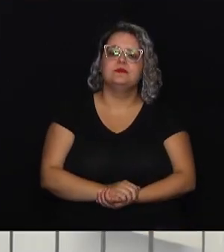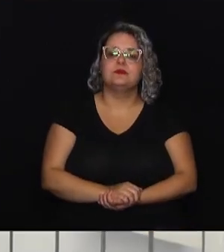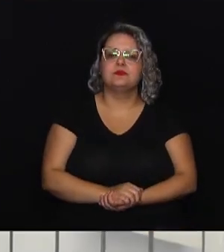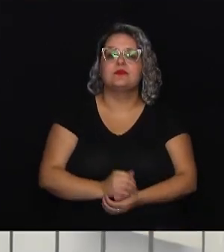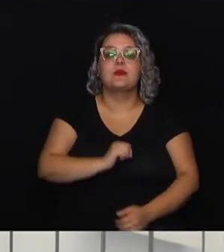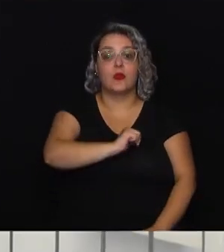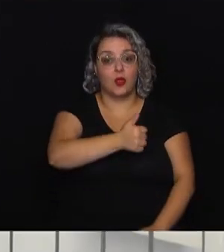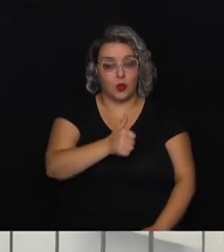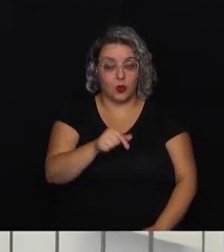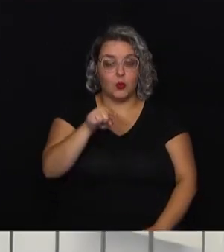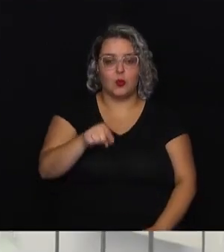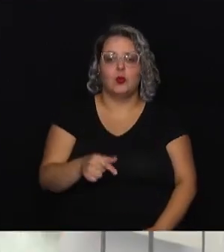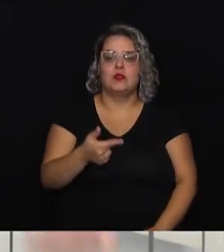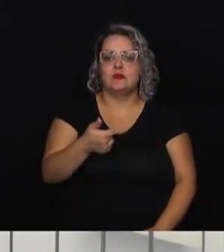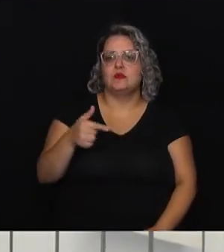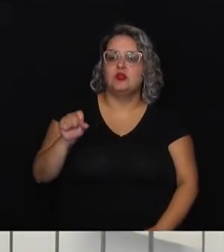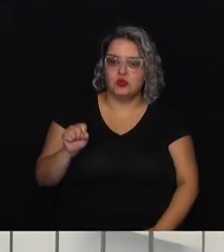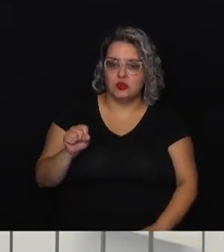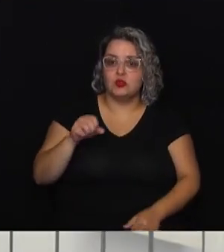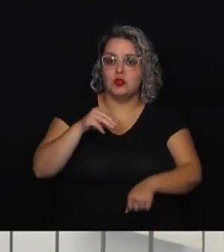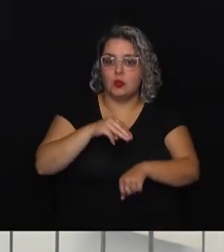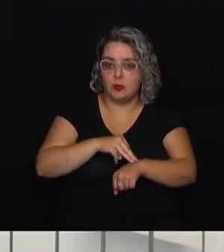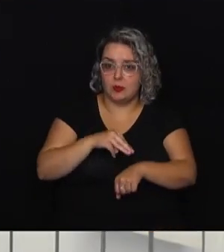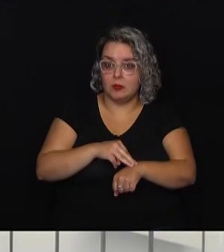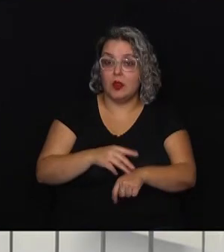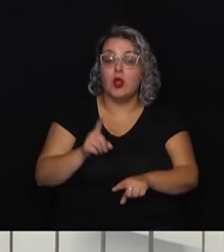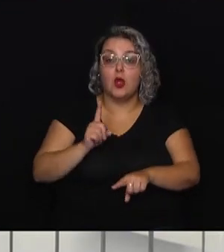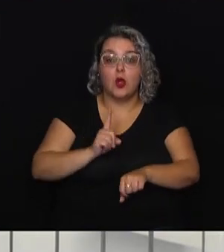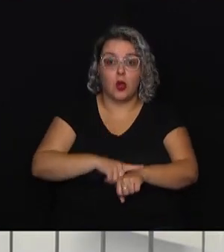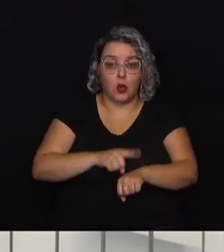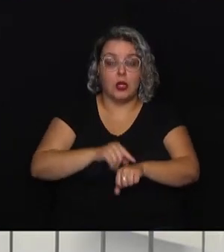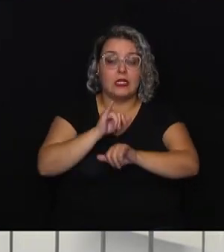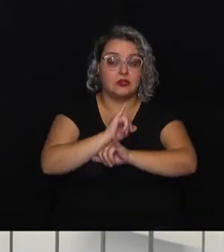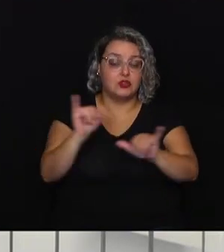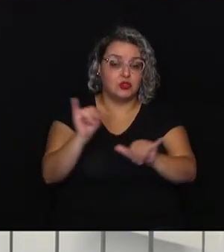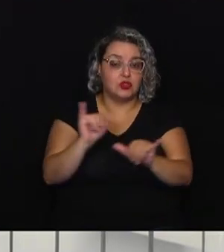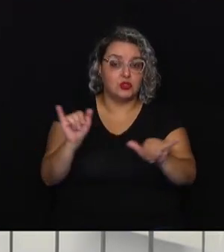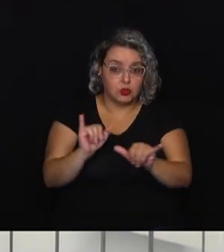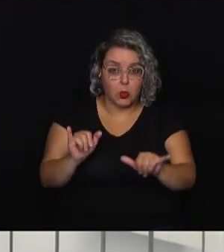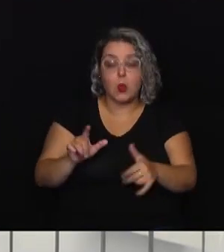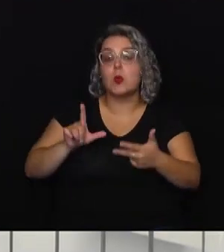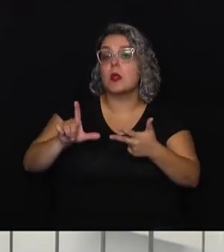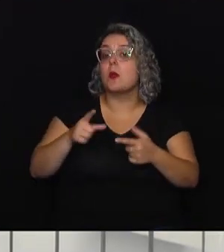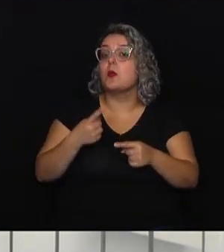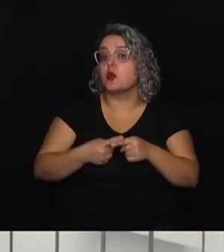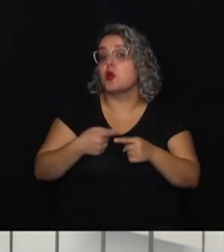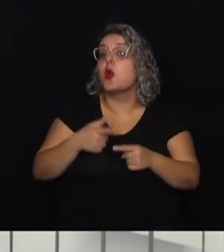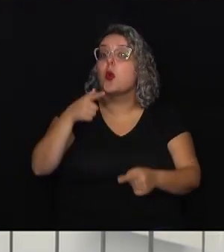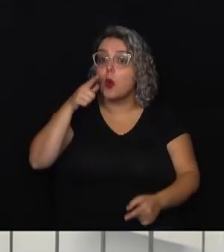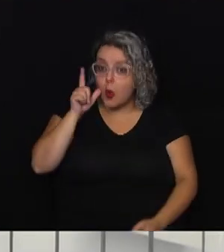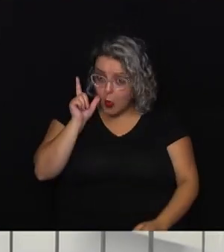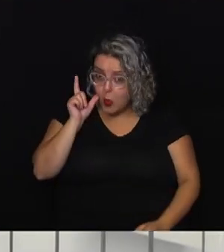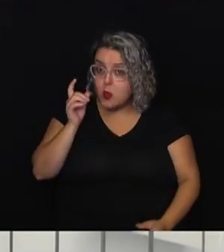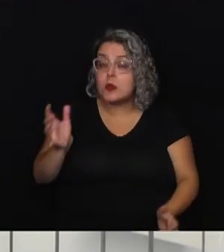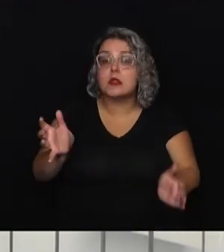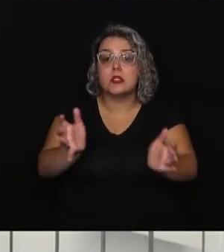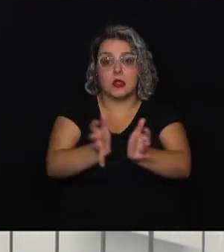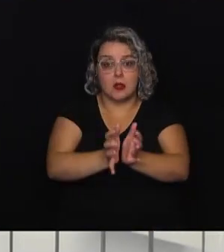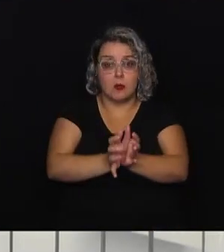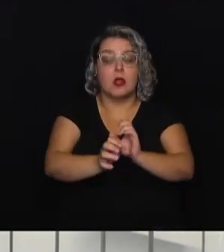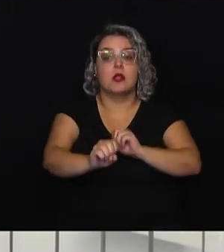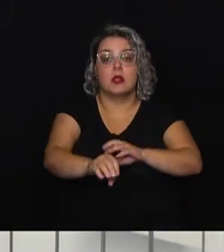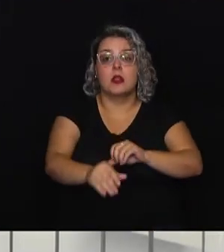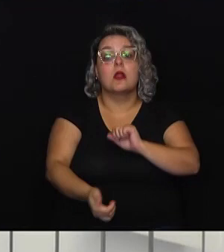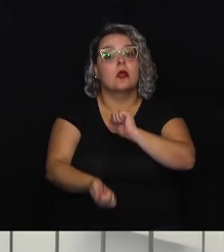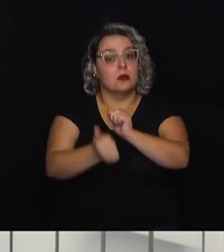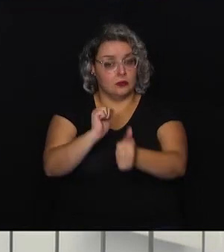11 horas mais 28 minutos, hora das notícias do Legislativo, porque ontem a Comissão de Educação e